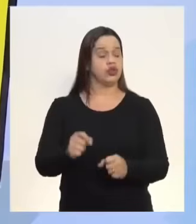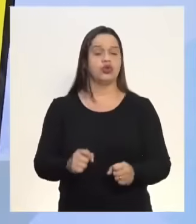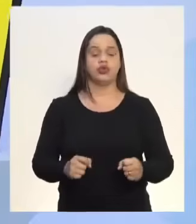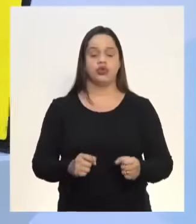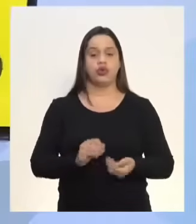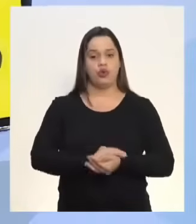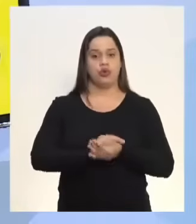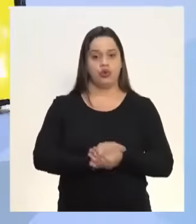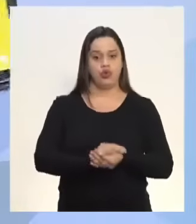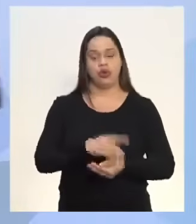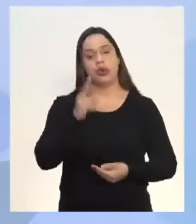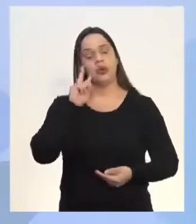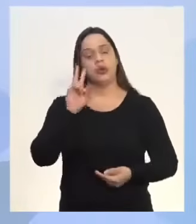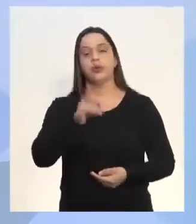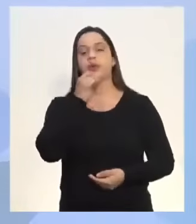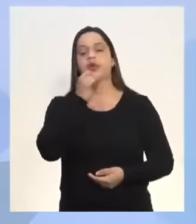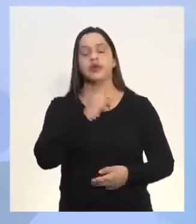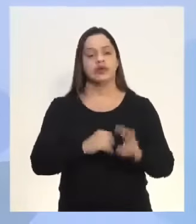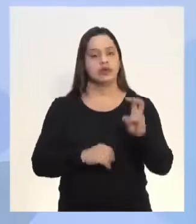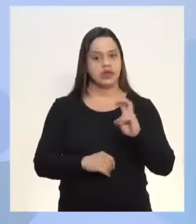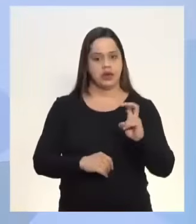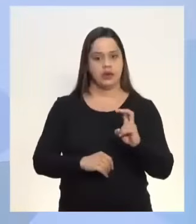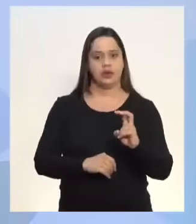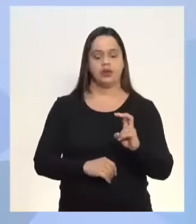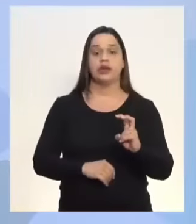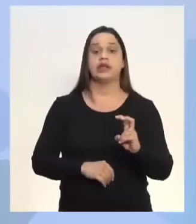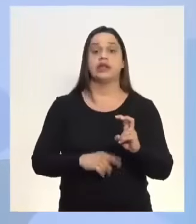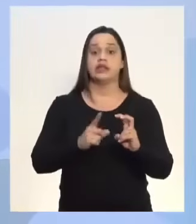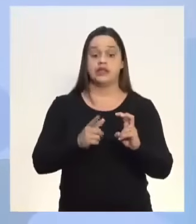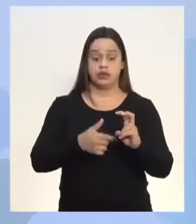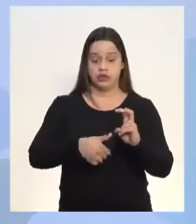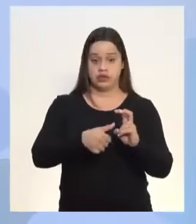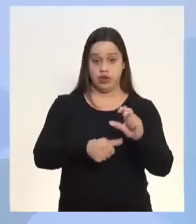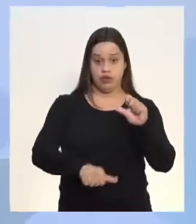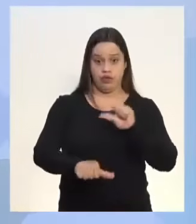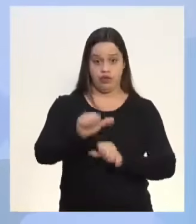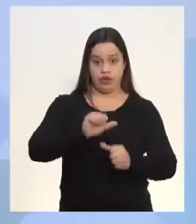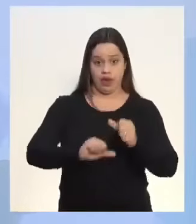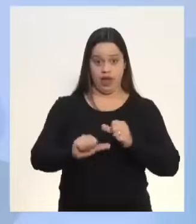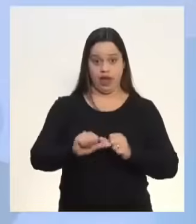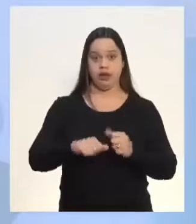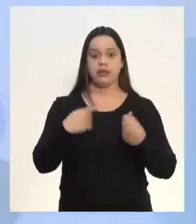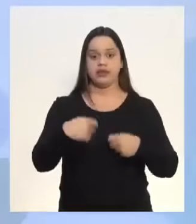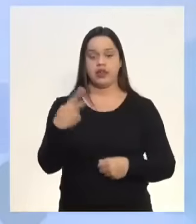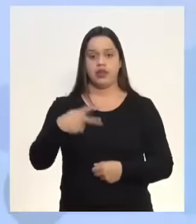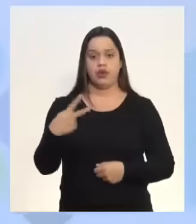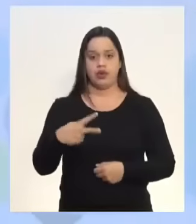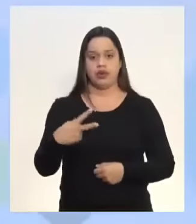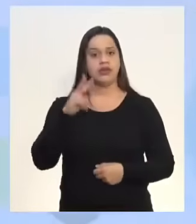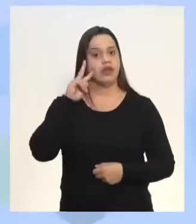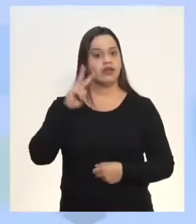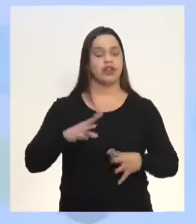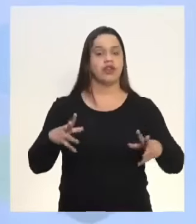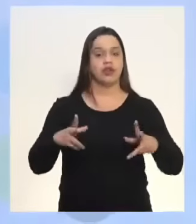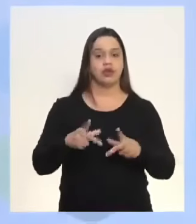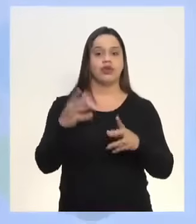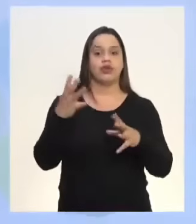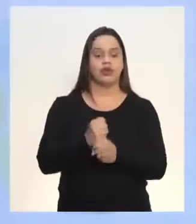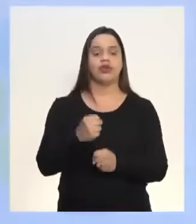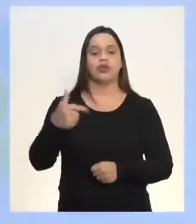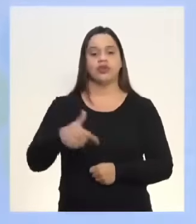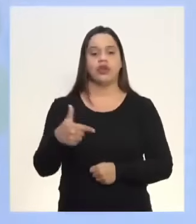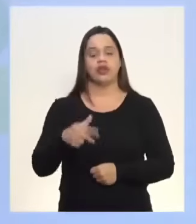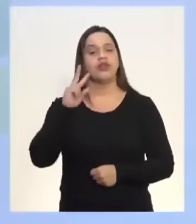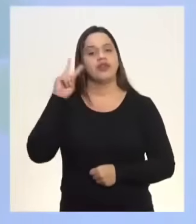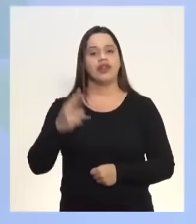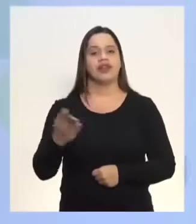Então, por exemplo, ó, vou pegar o 5. 5 para 7 tem que ser qual número? 2. O 2. Então, Você está cobrindo o